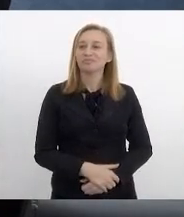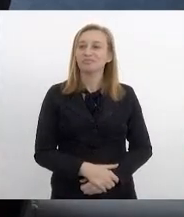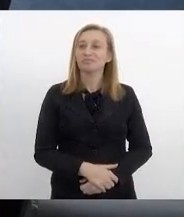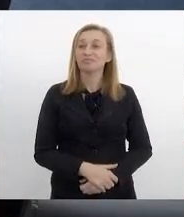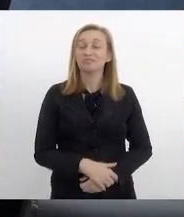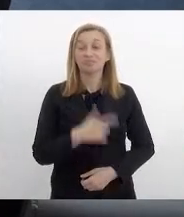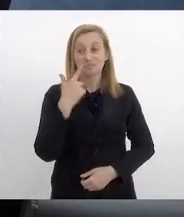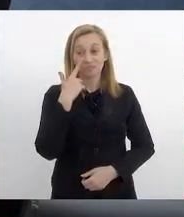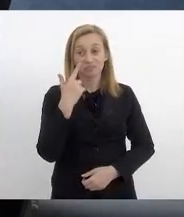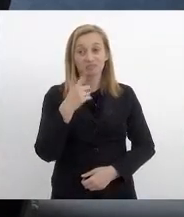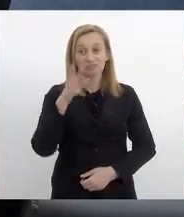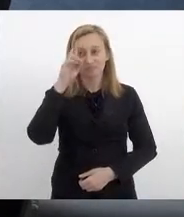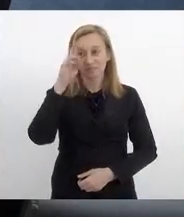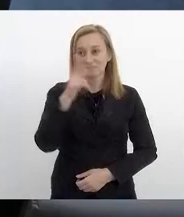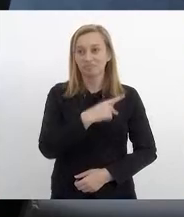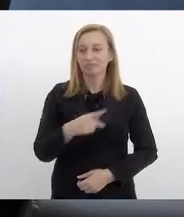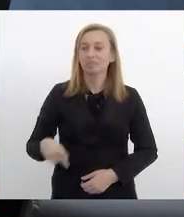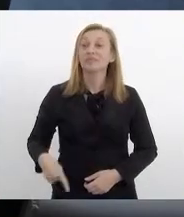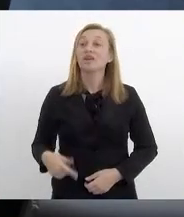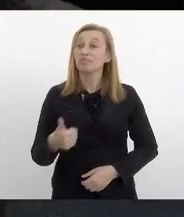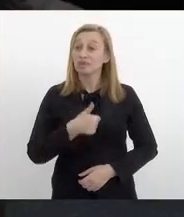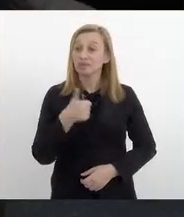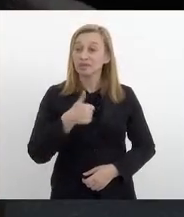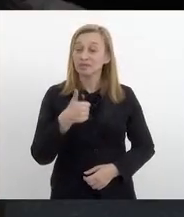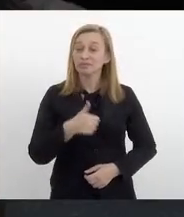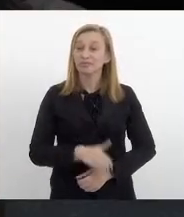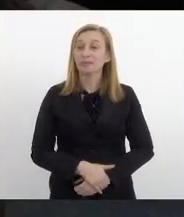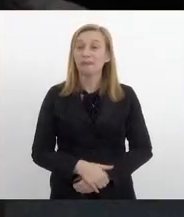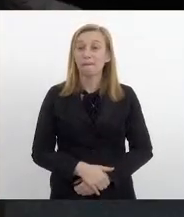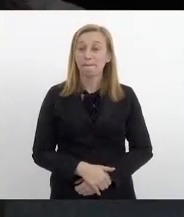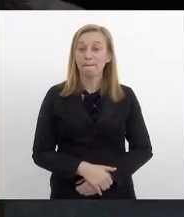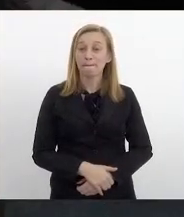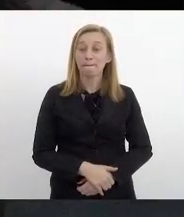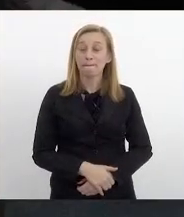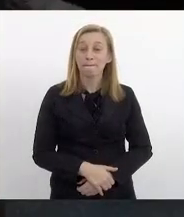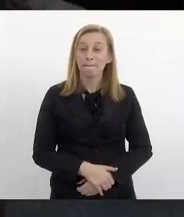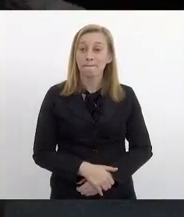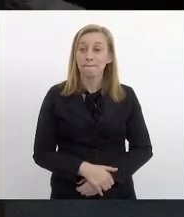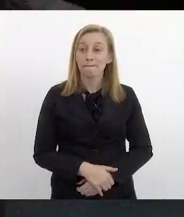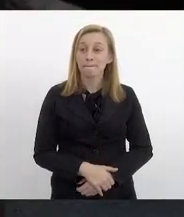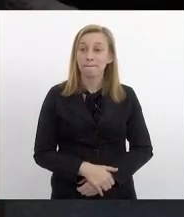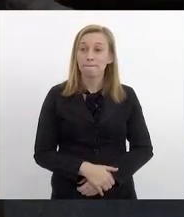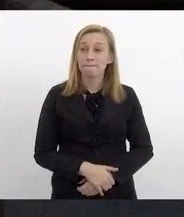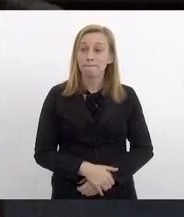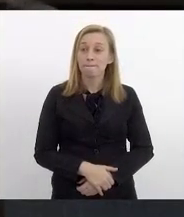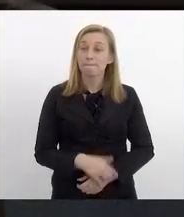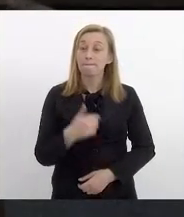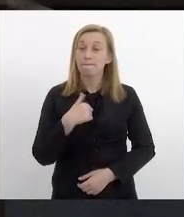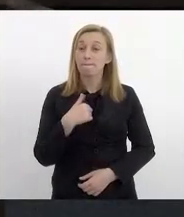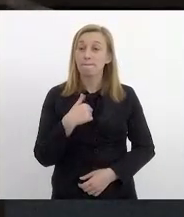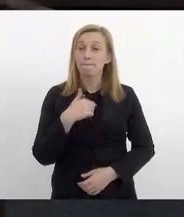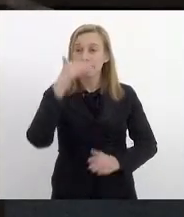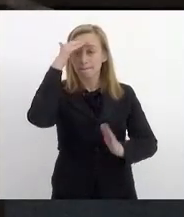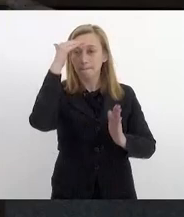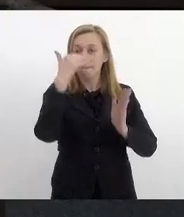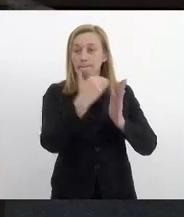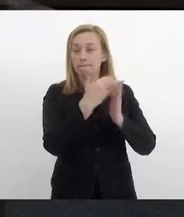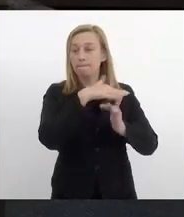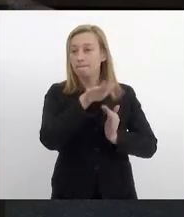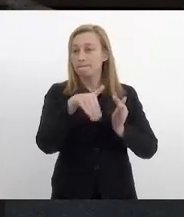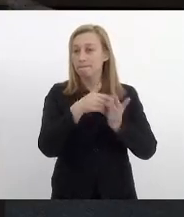Olha só, senhor presidente. Primeiro, eu cumpro todos os